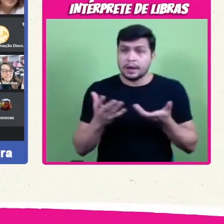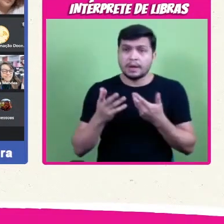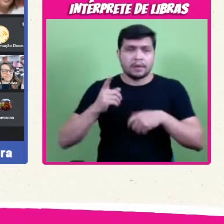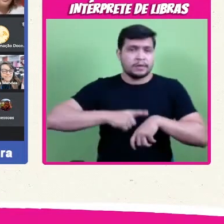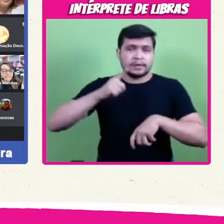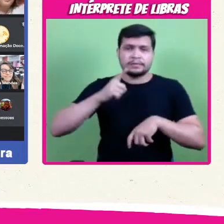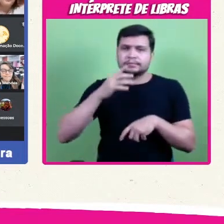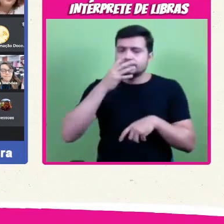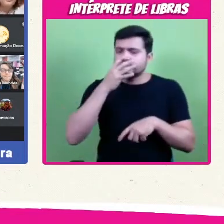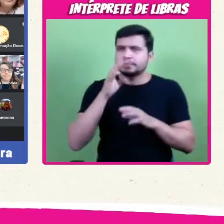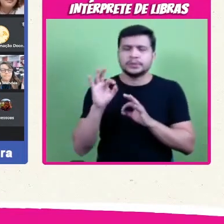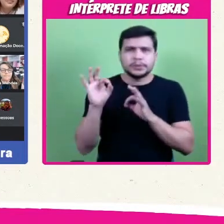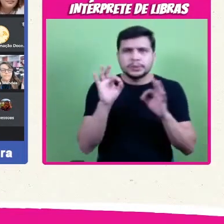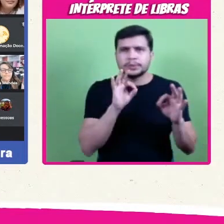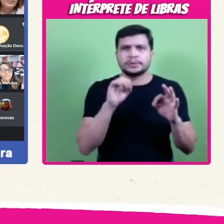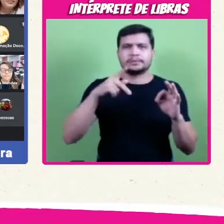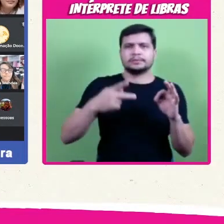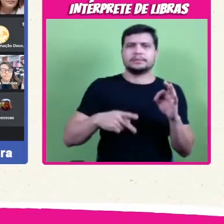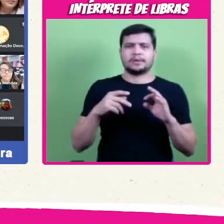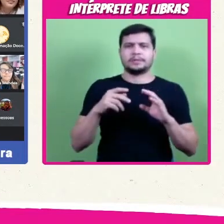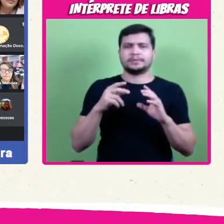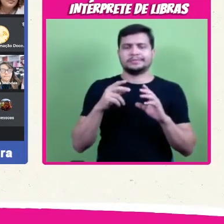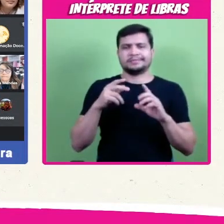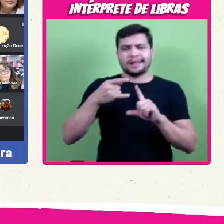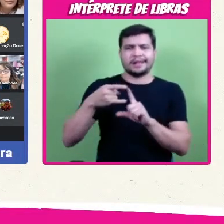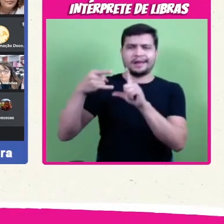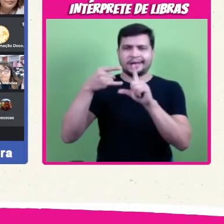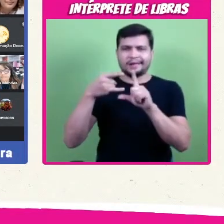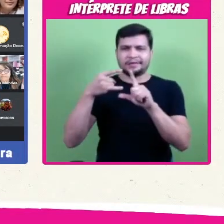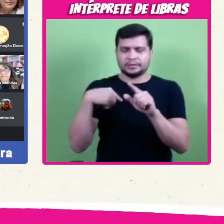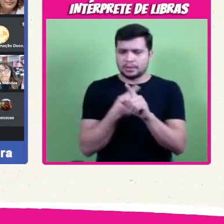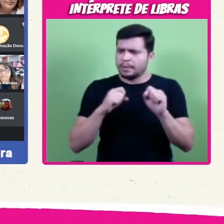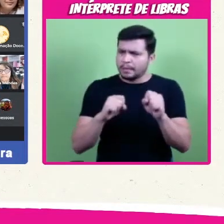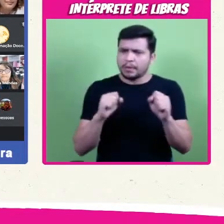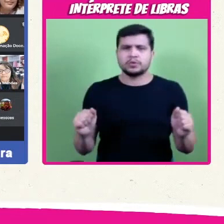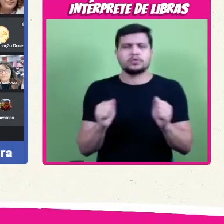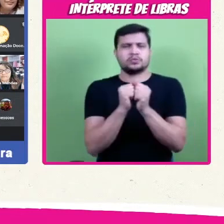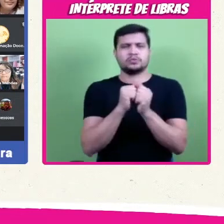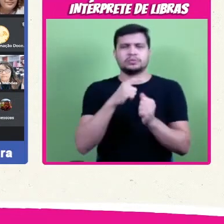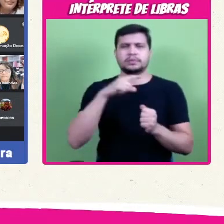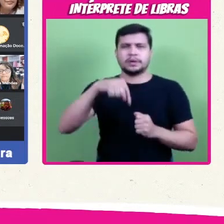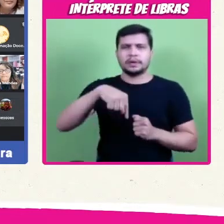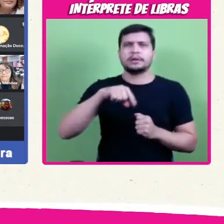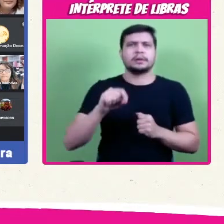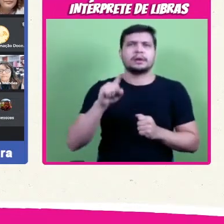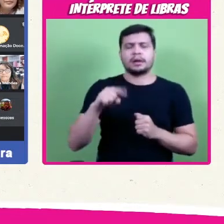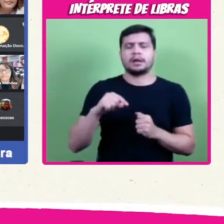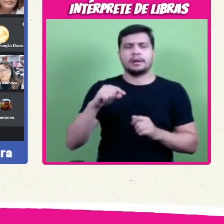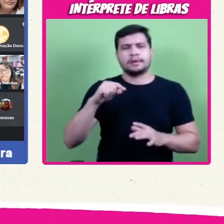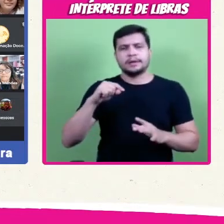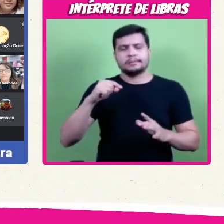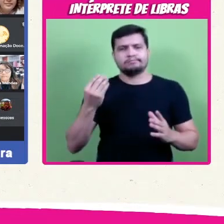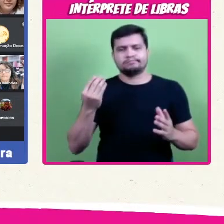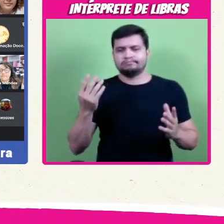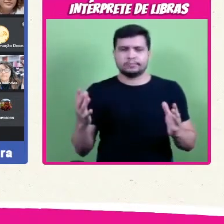live, né, para que a gente possa estar juntos aqui, construindo novos paradigmas para que a educação possa, de fato, ser um